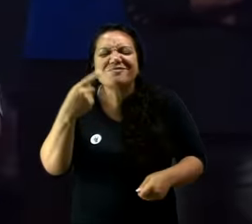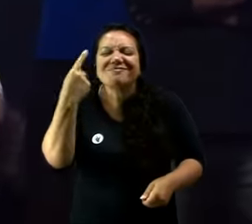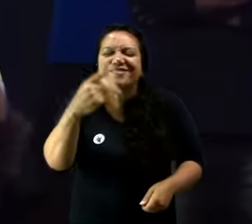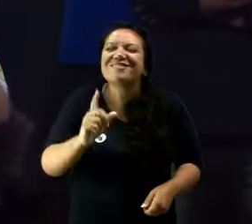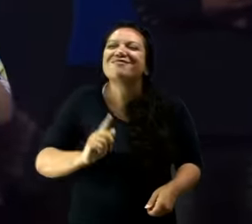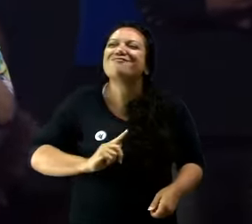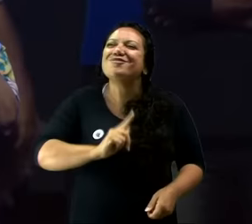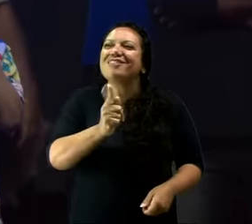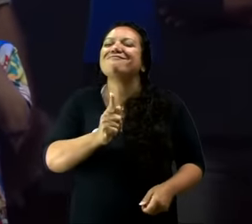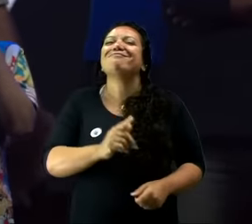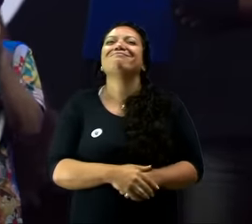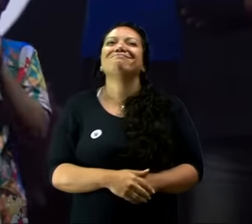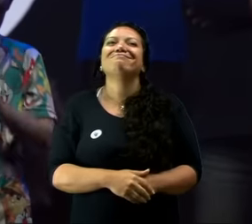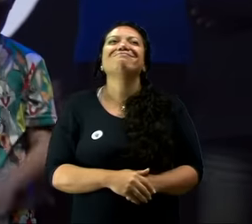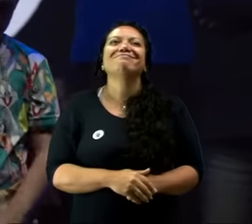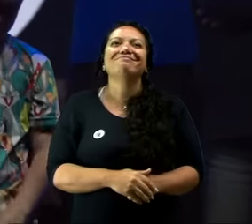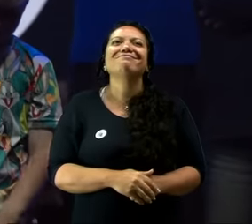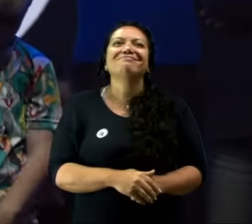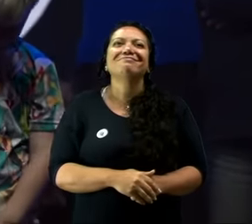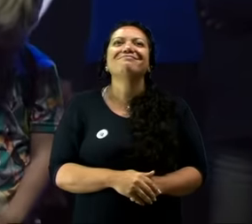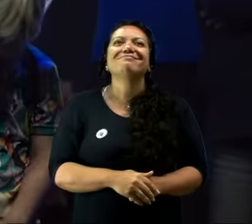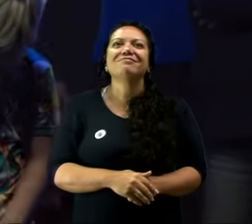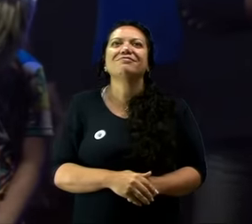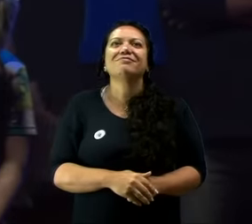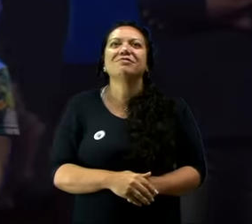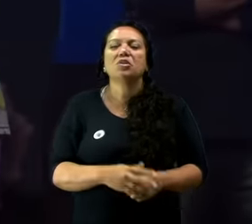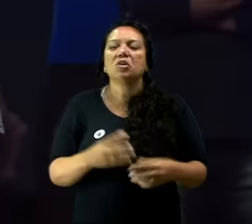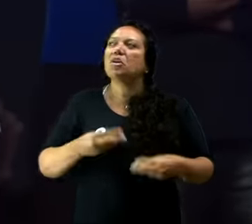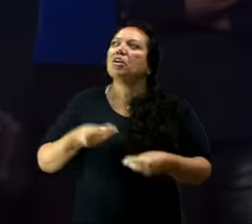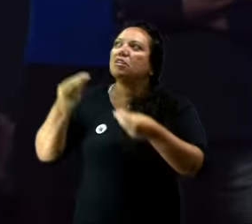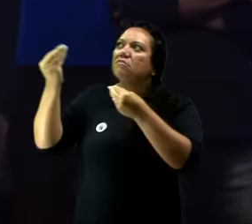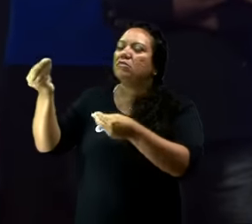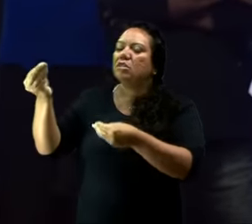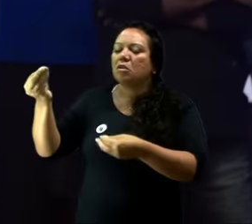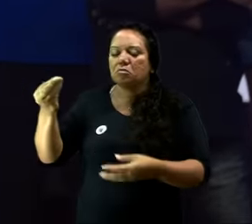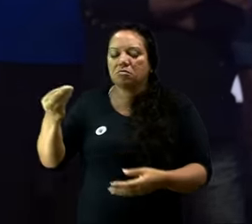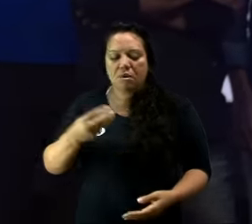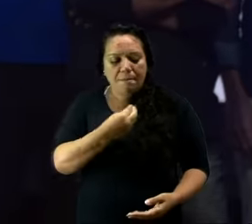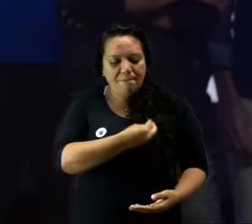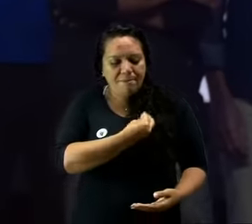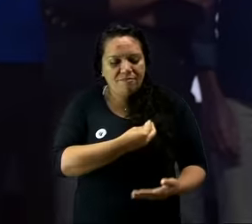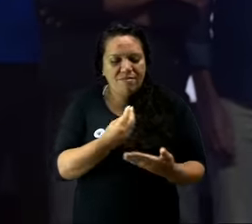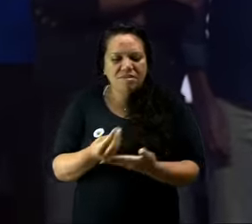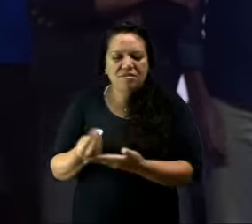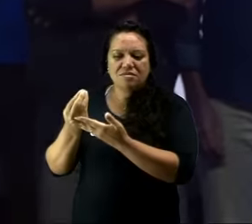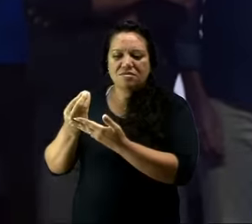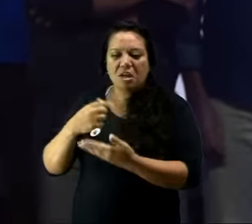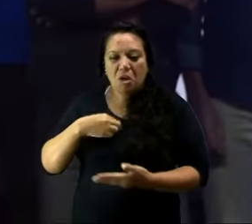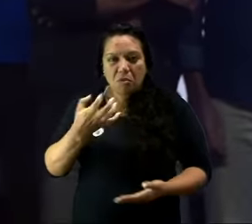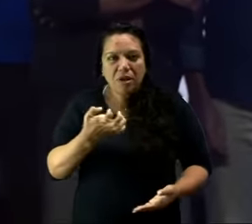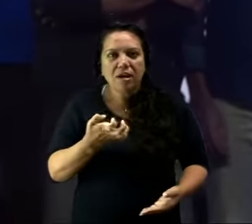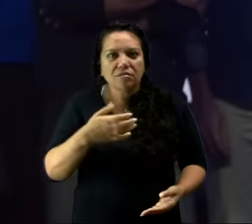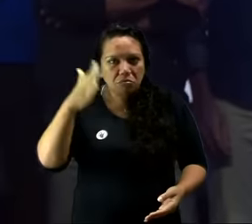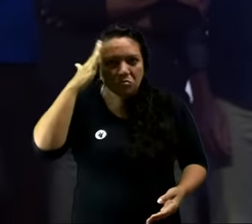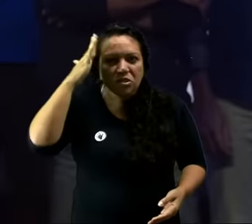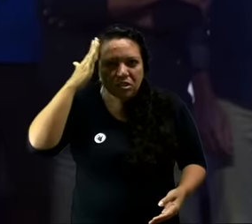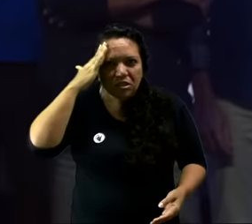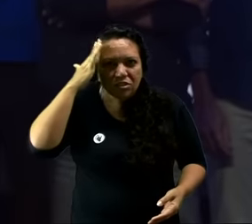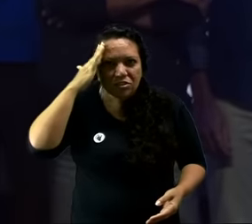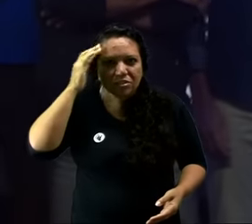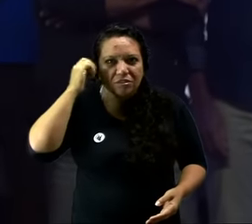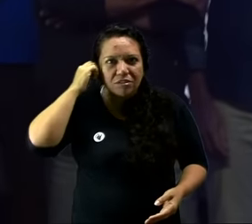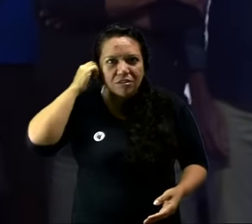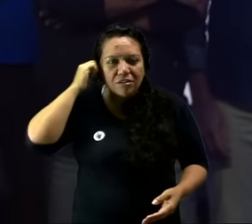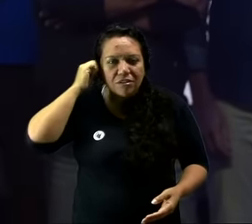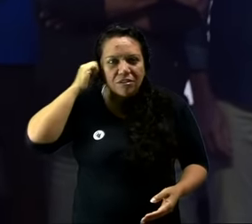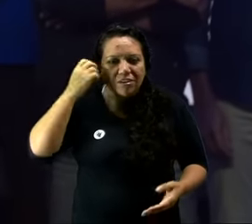Quero agir do teu jeito. Eu te entrego a minha vida hoje. Pastor, eu quero. Eu já entendi. Eu estou doido para fazer essa oração